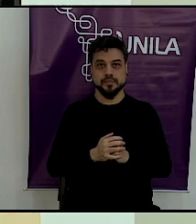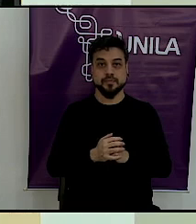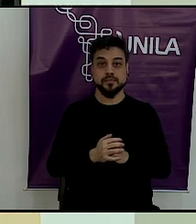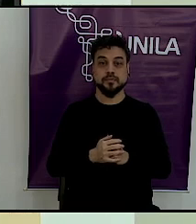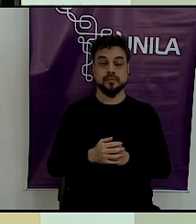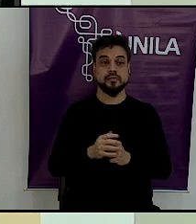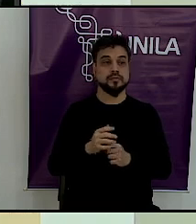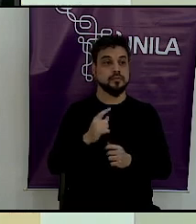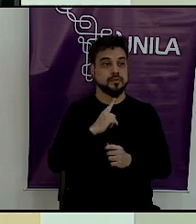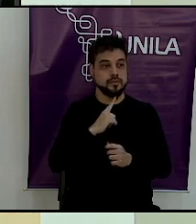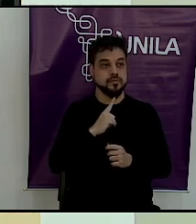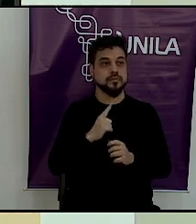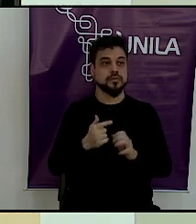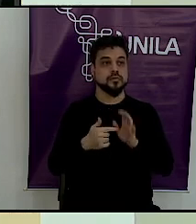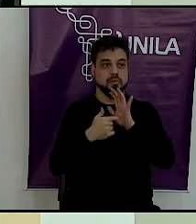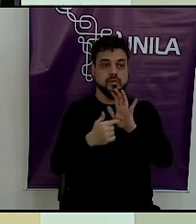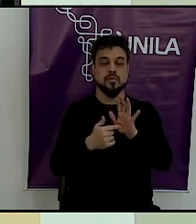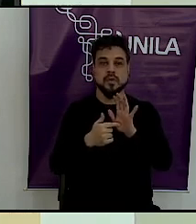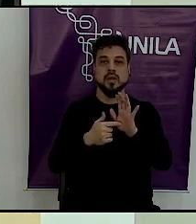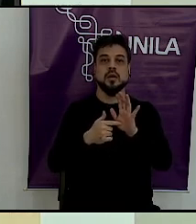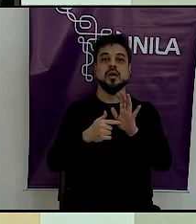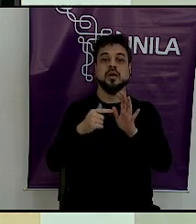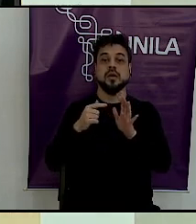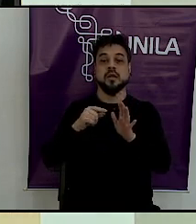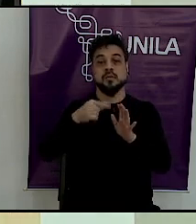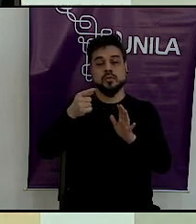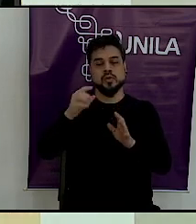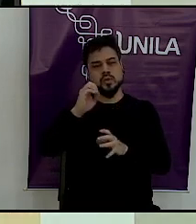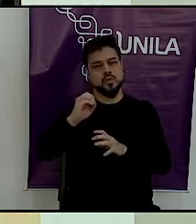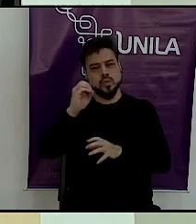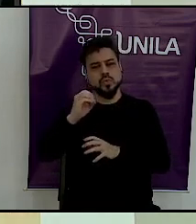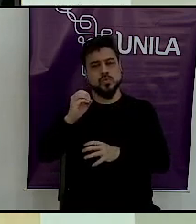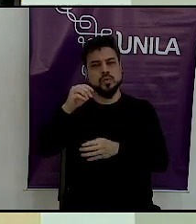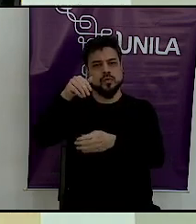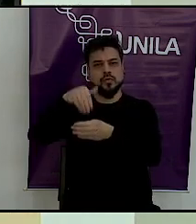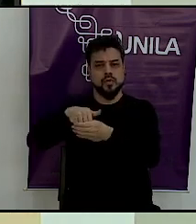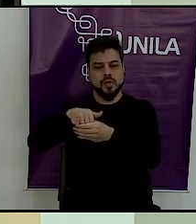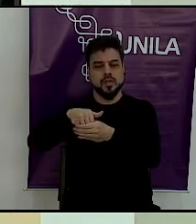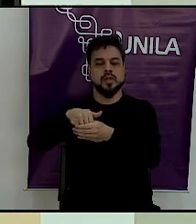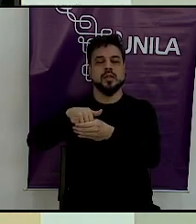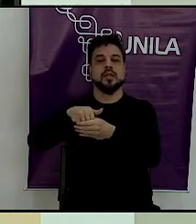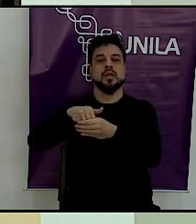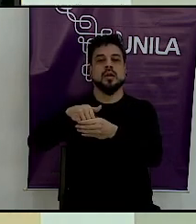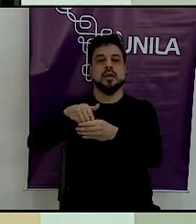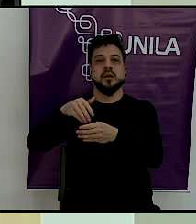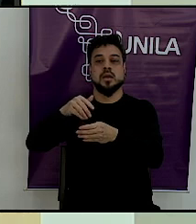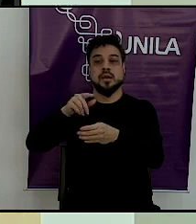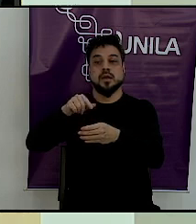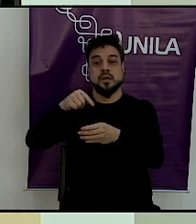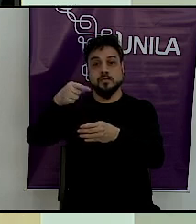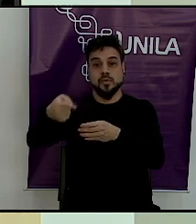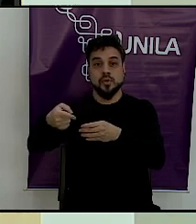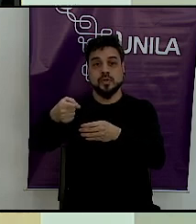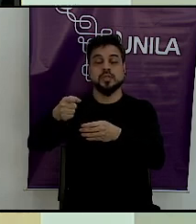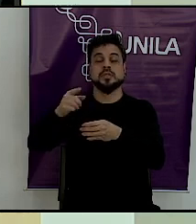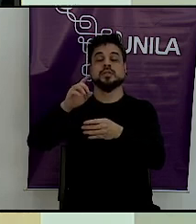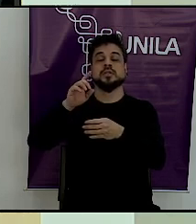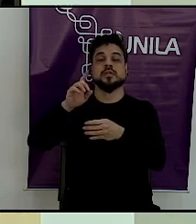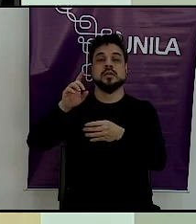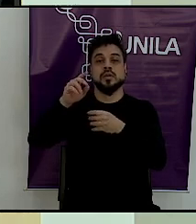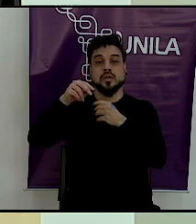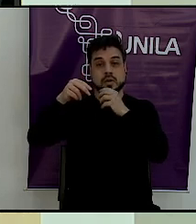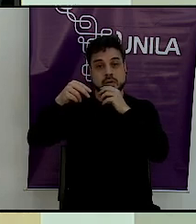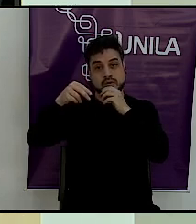até o Consum, como eu falei, a partir de outubro, para ser votado no Consum de novembro ou dezembro, de acordo com a data que a